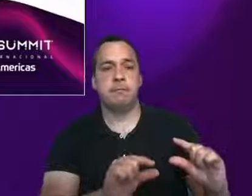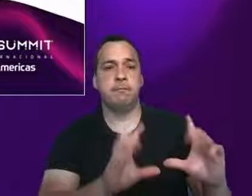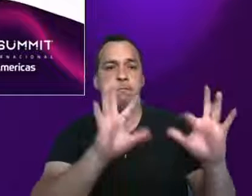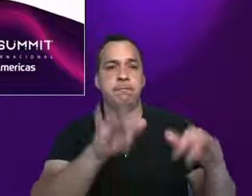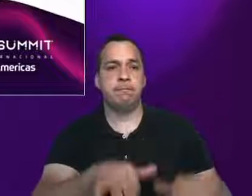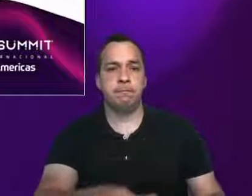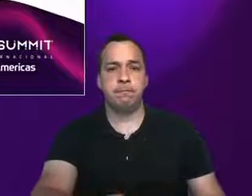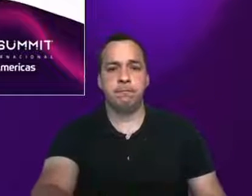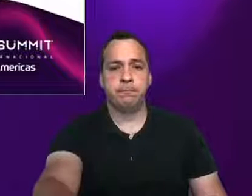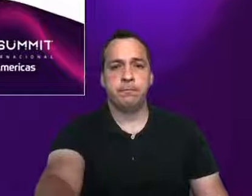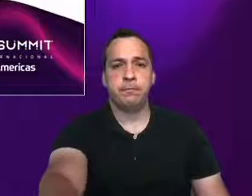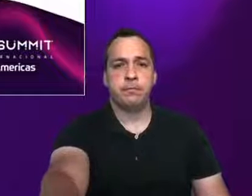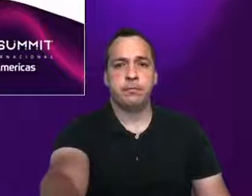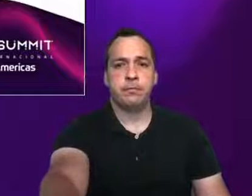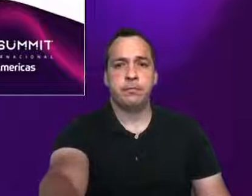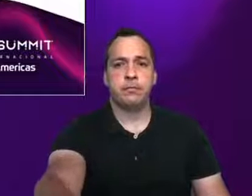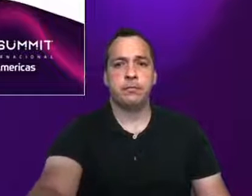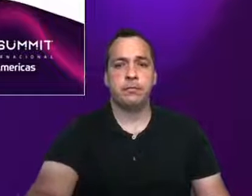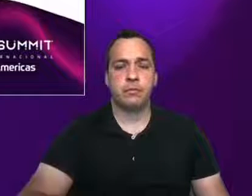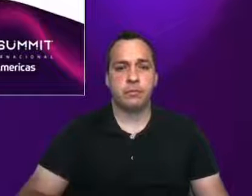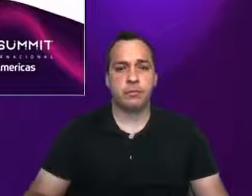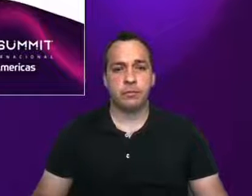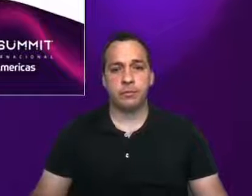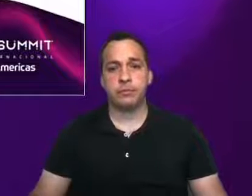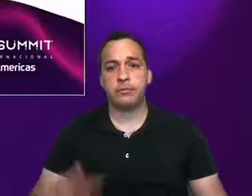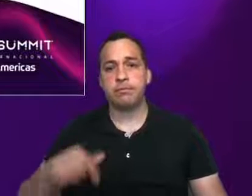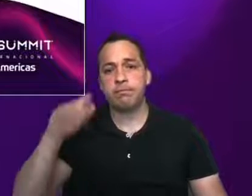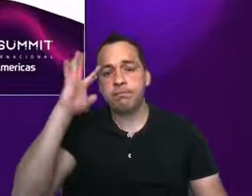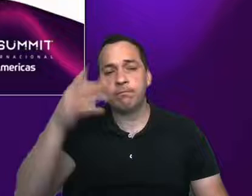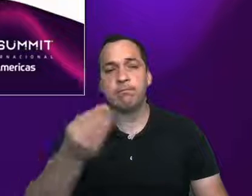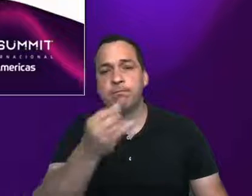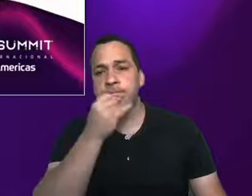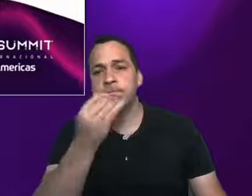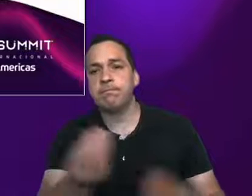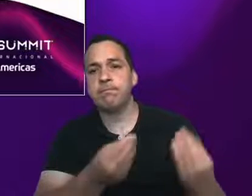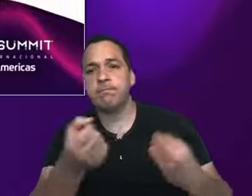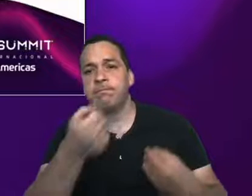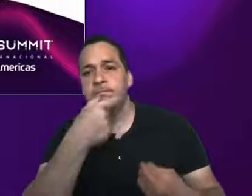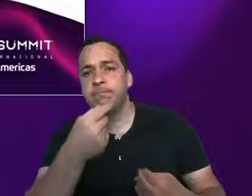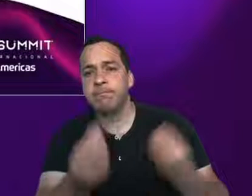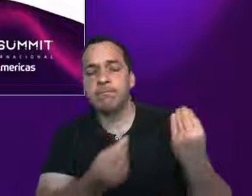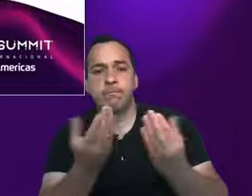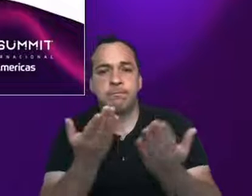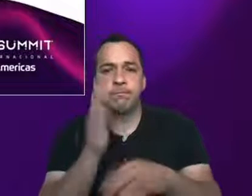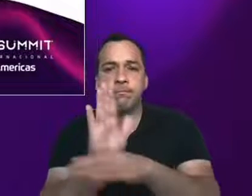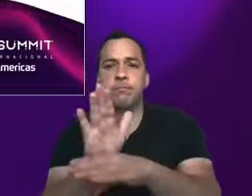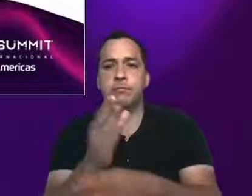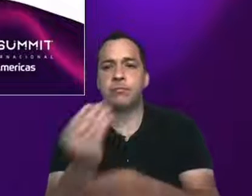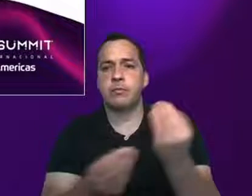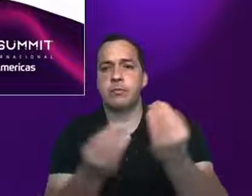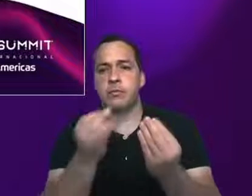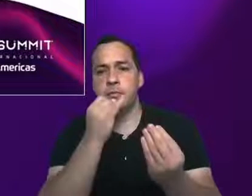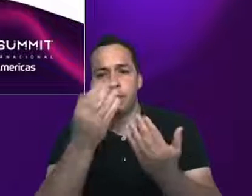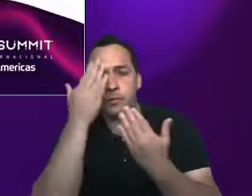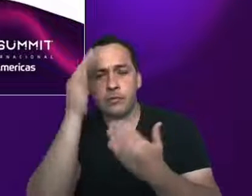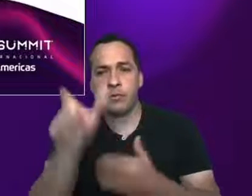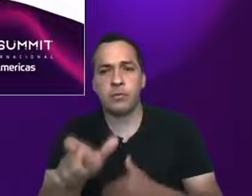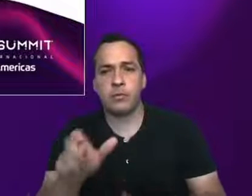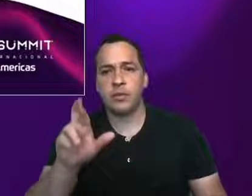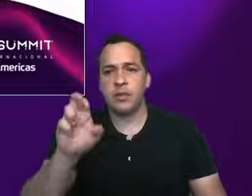Quando nós vamos pensar no diagnóstico, né, a primeira coisa que também foi falada, agradecer a Renata, porque